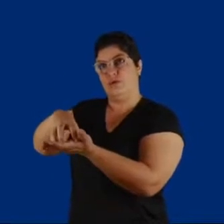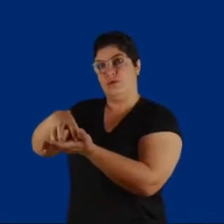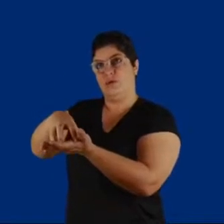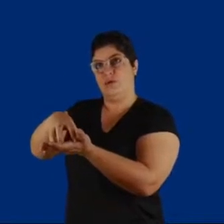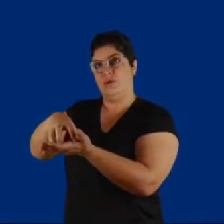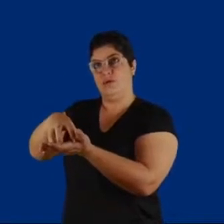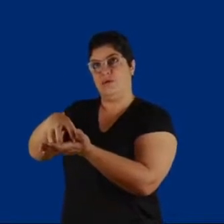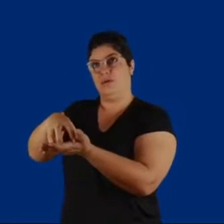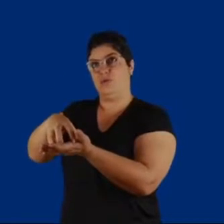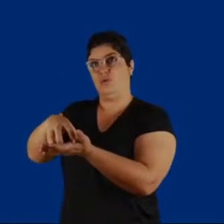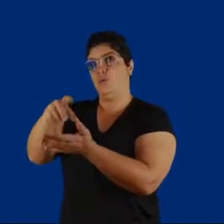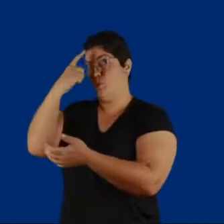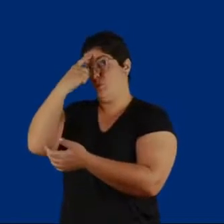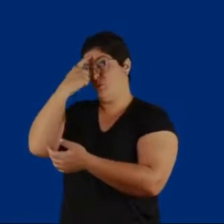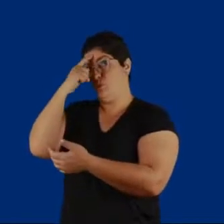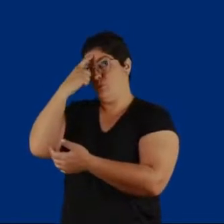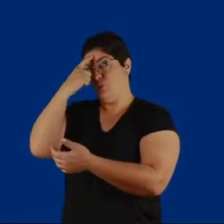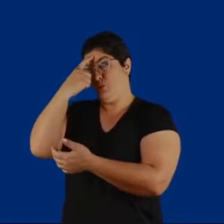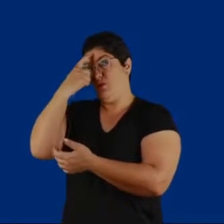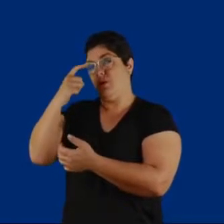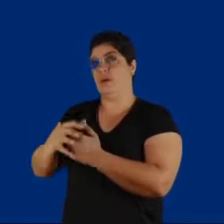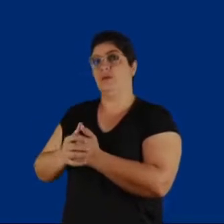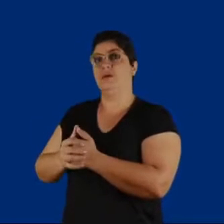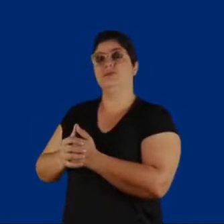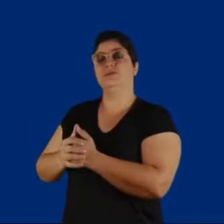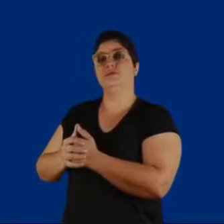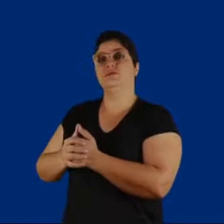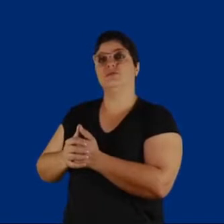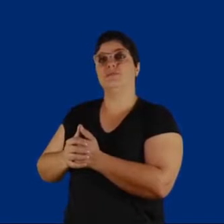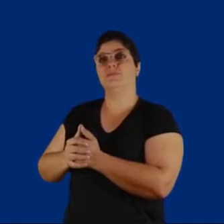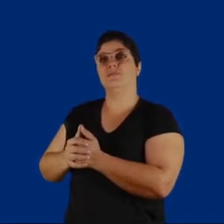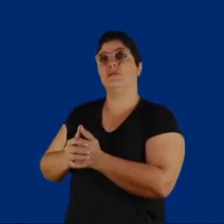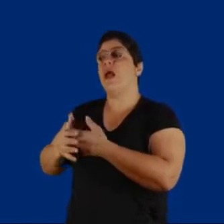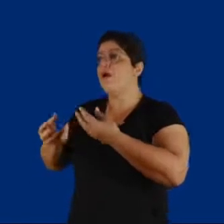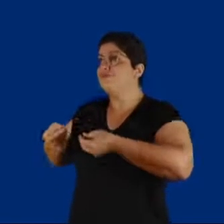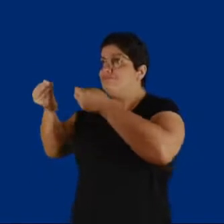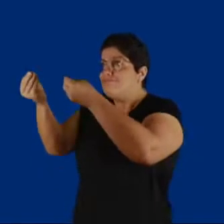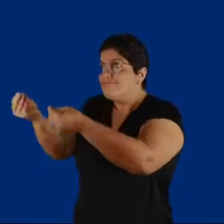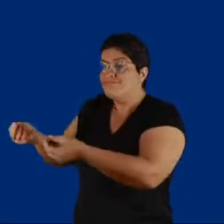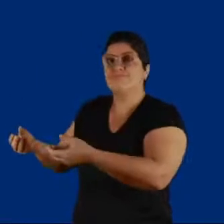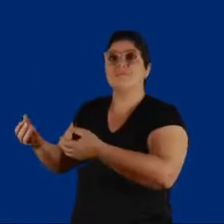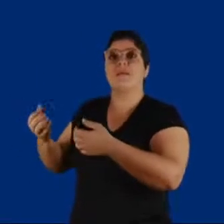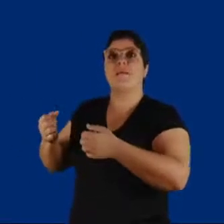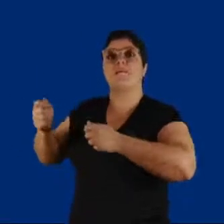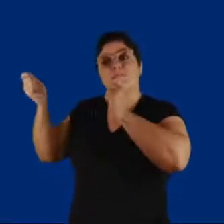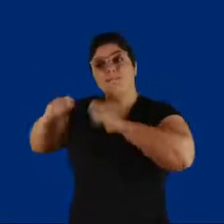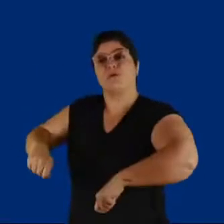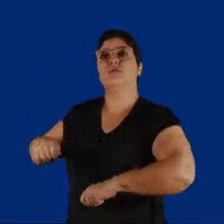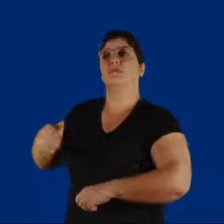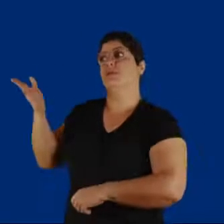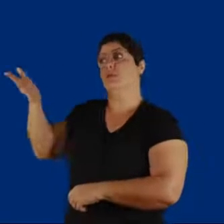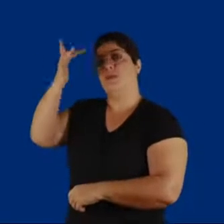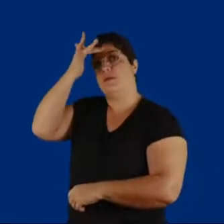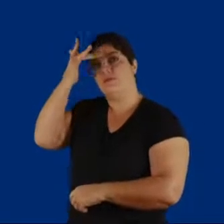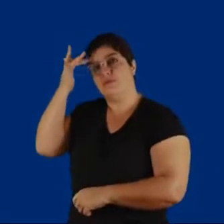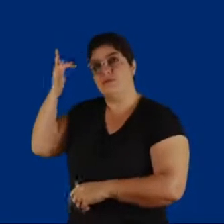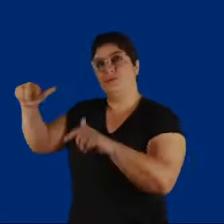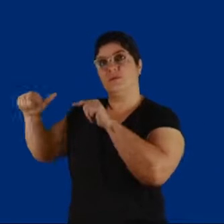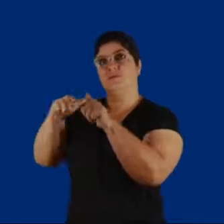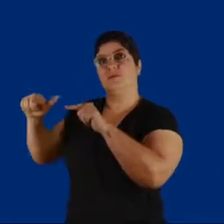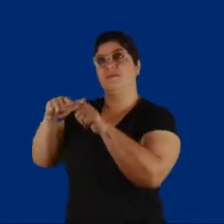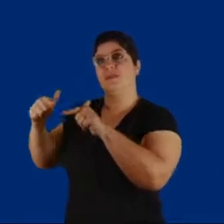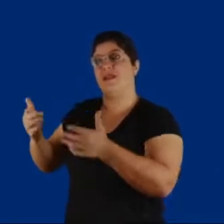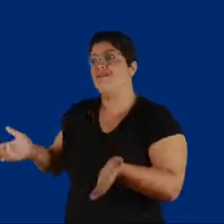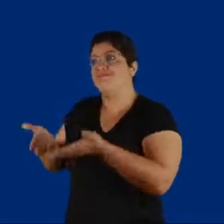mente da Índia, para realmente empoderar as pessoas que trabalham lá, para facilitar a arte nesses